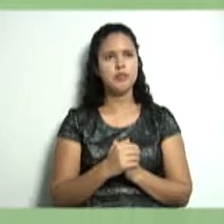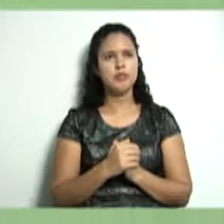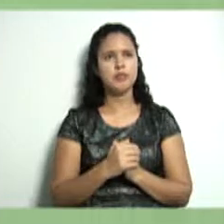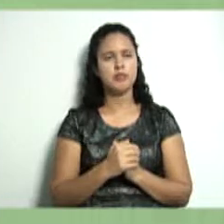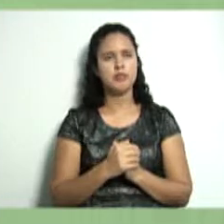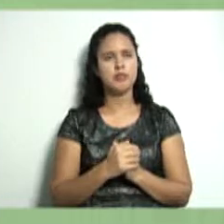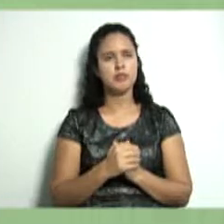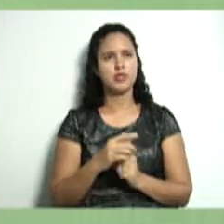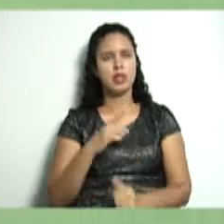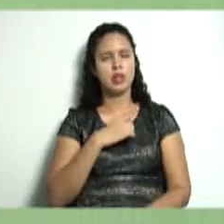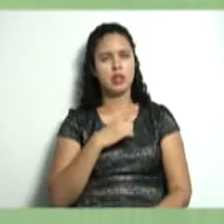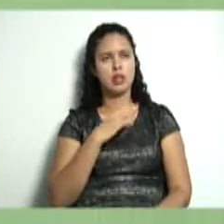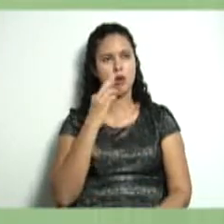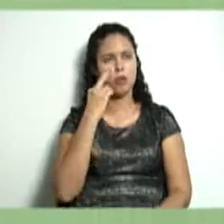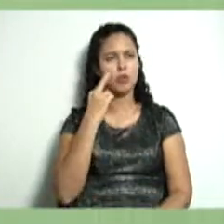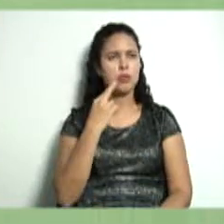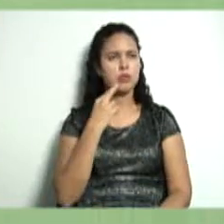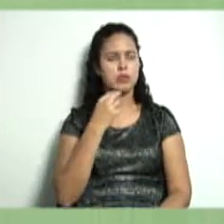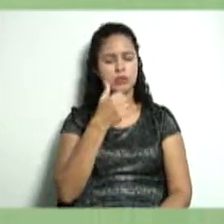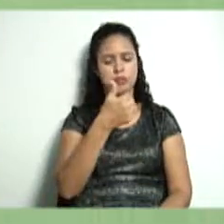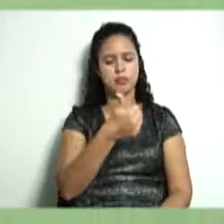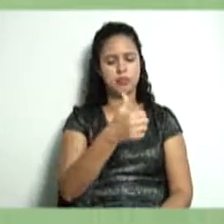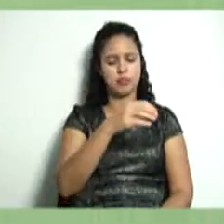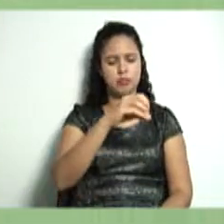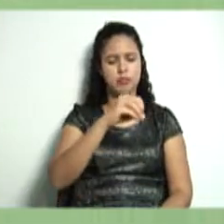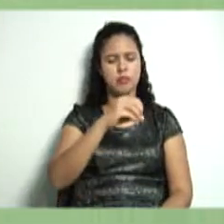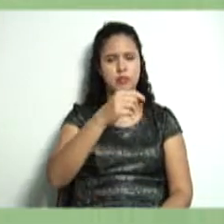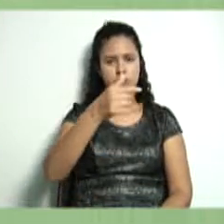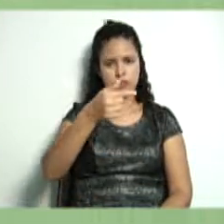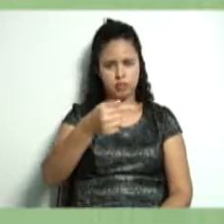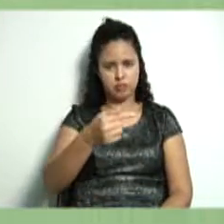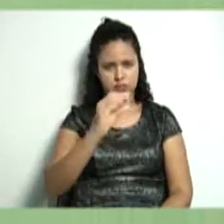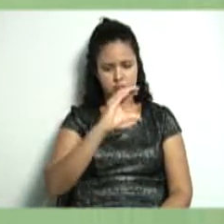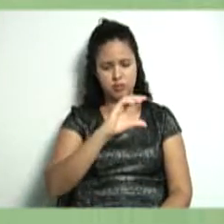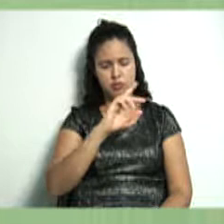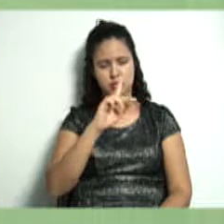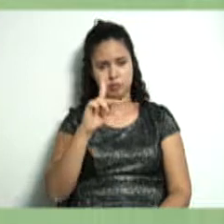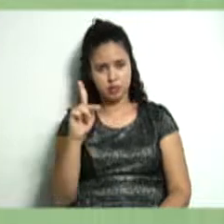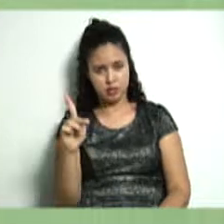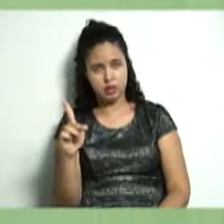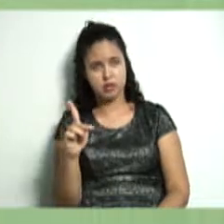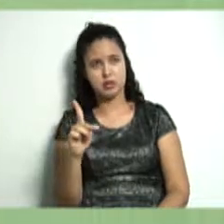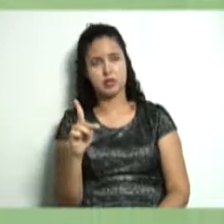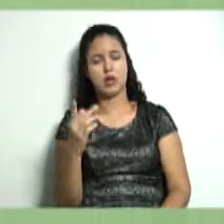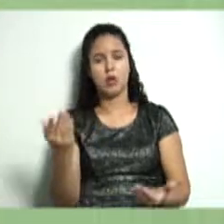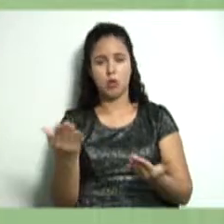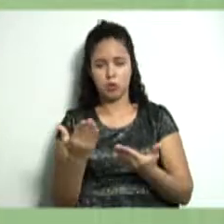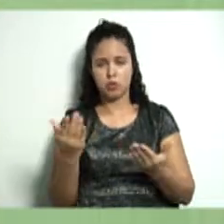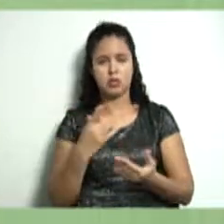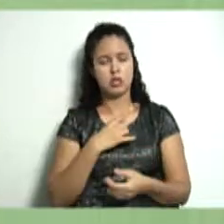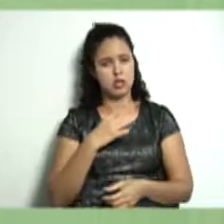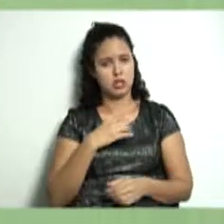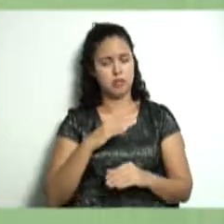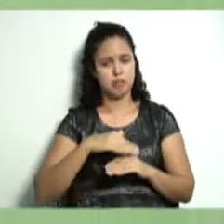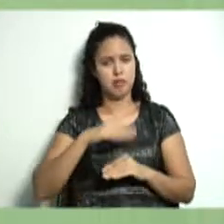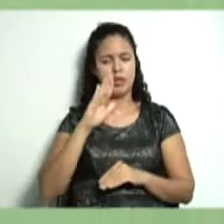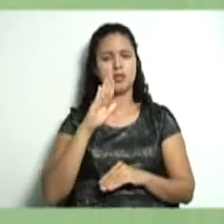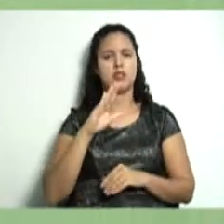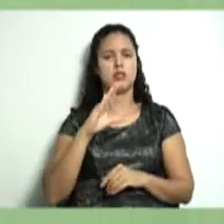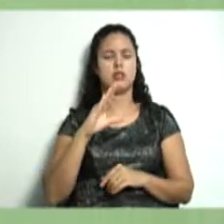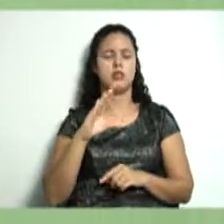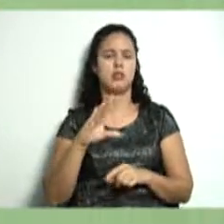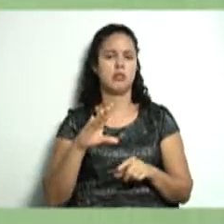tem 107 cooperativas. Hoje, claro, talvez a gente tenha um pouquinho mais de